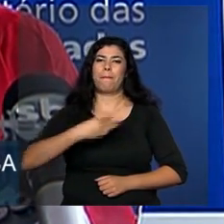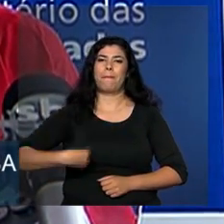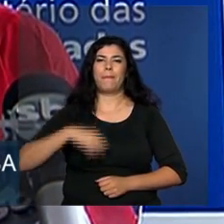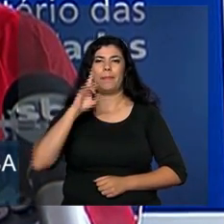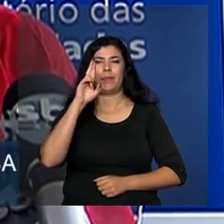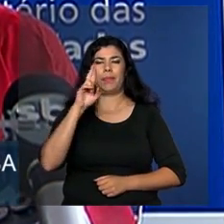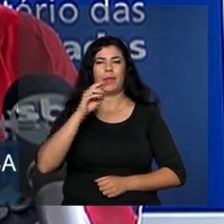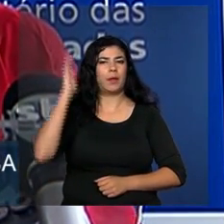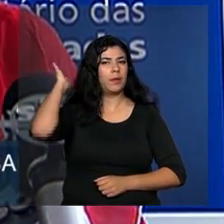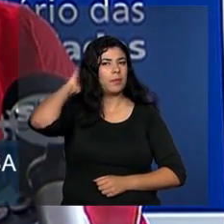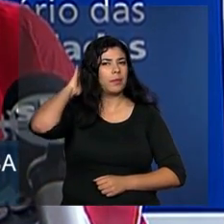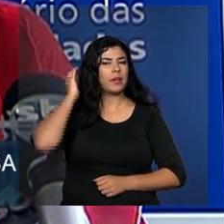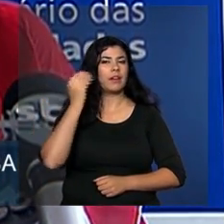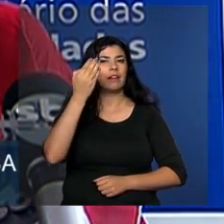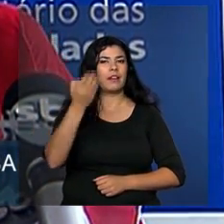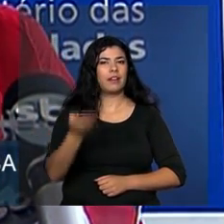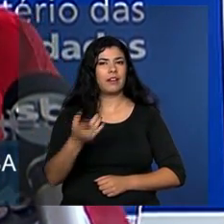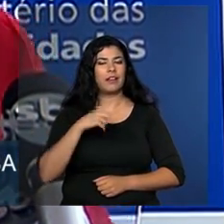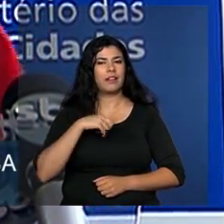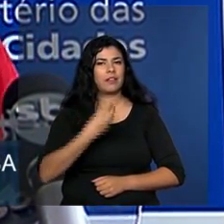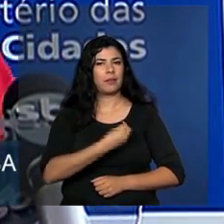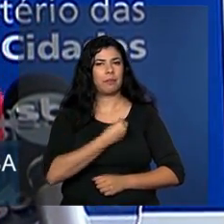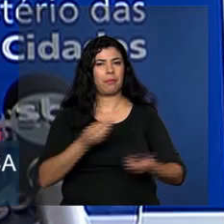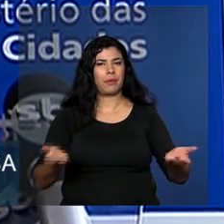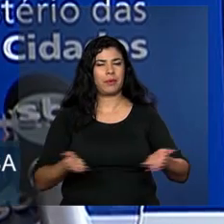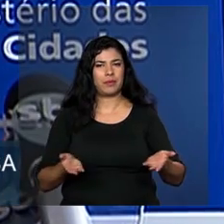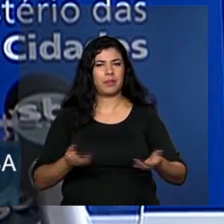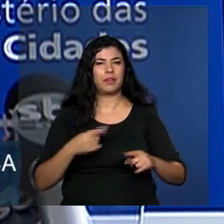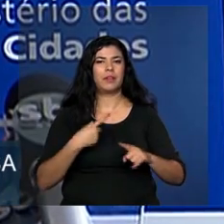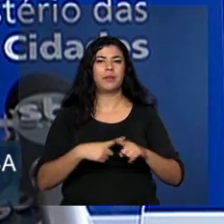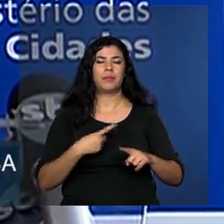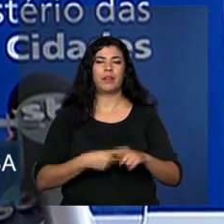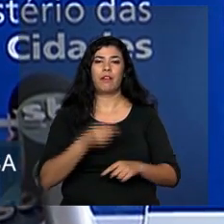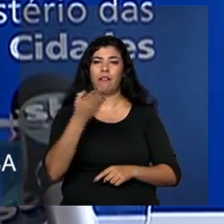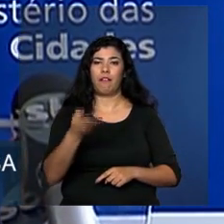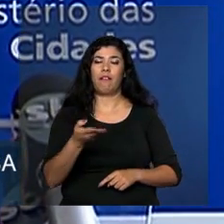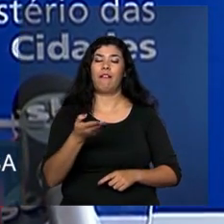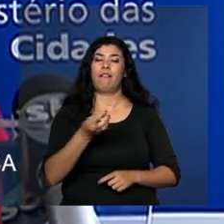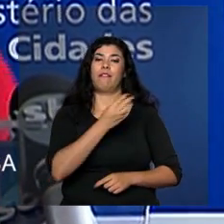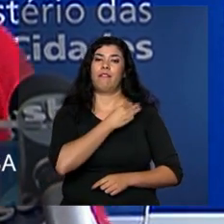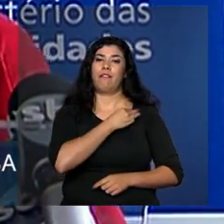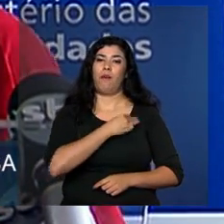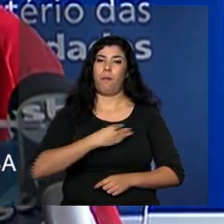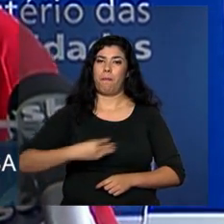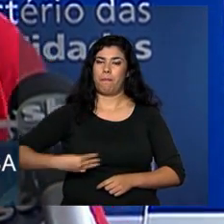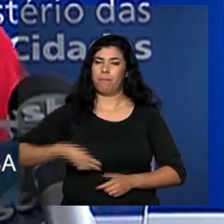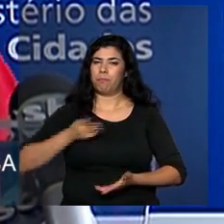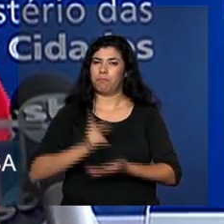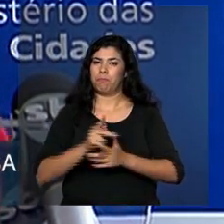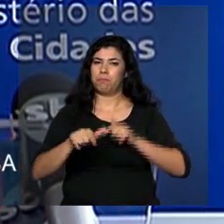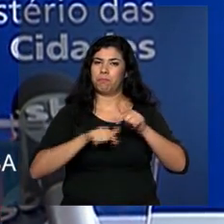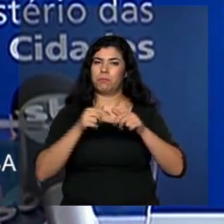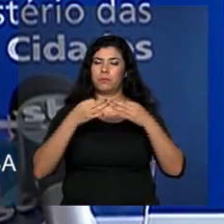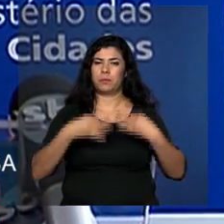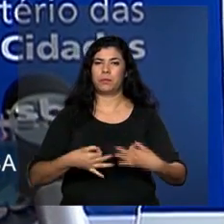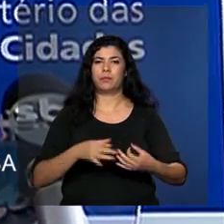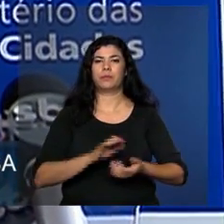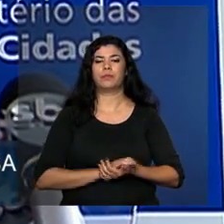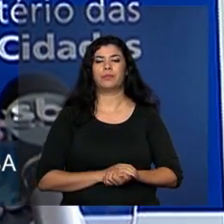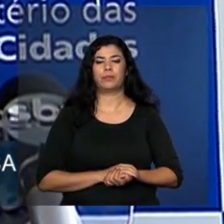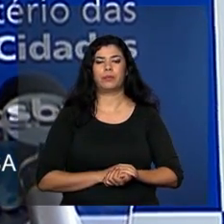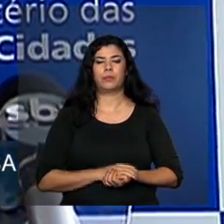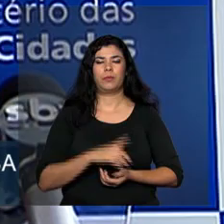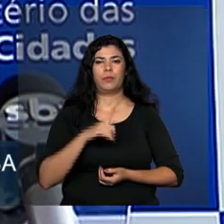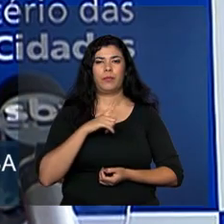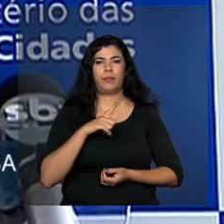porque é um ministro, não é por ele estar na nossa presença, porque é um ministro extremamente ativo. E a de oligarquia, né, presidente? Eu